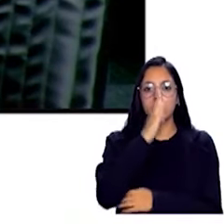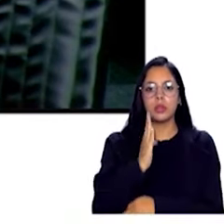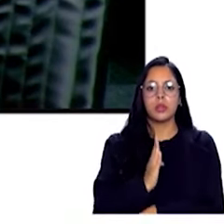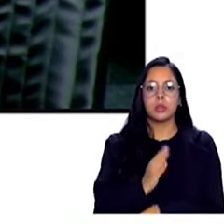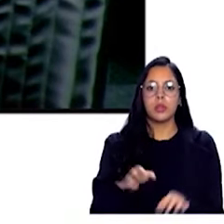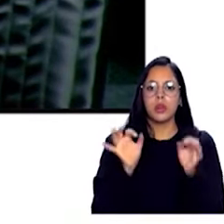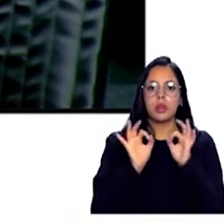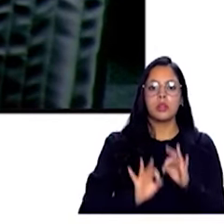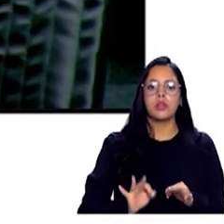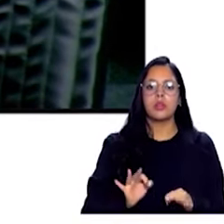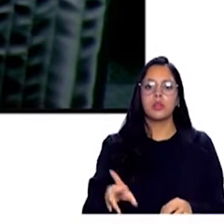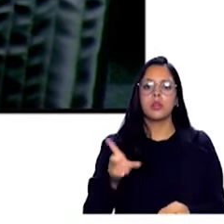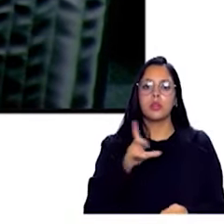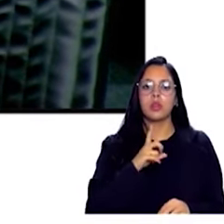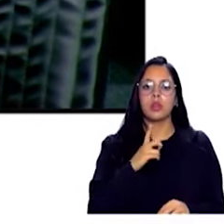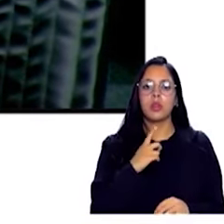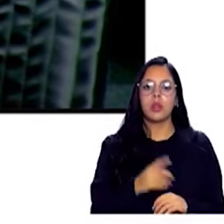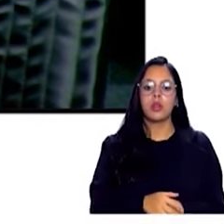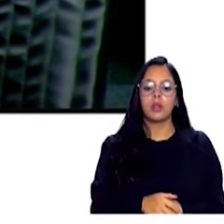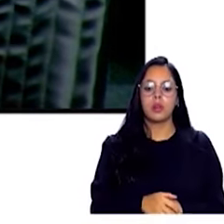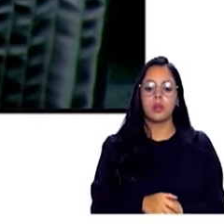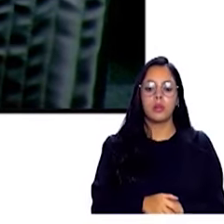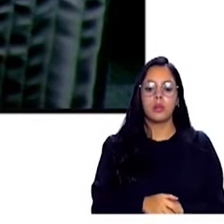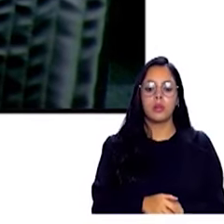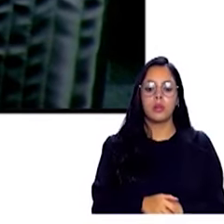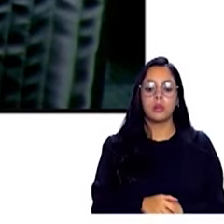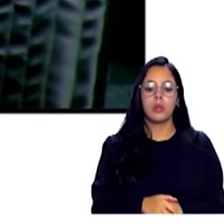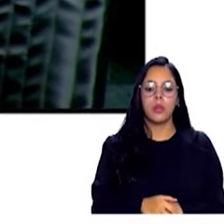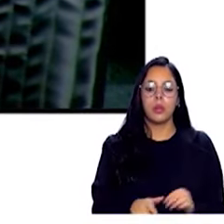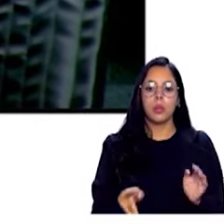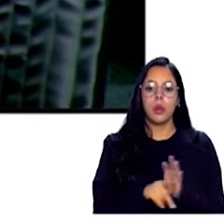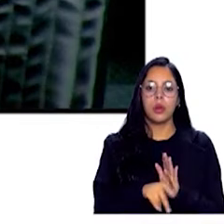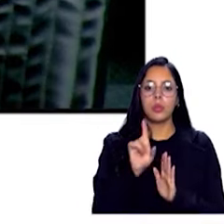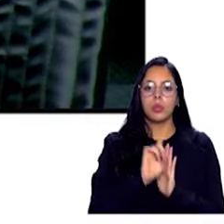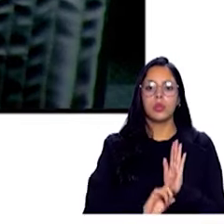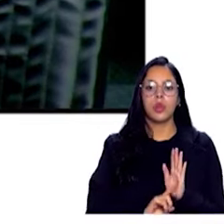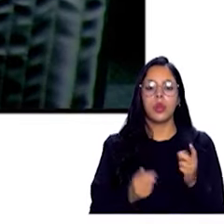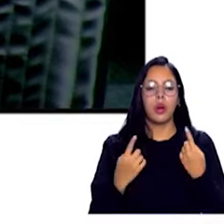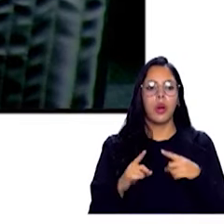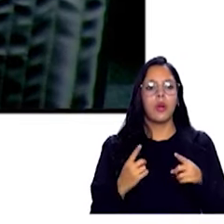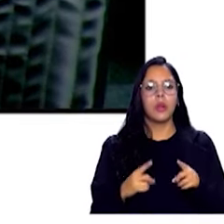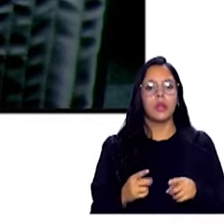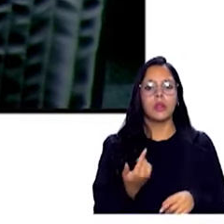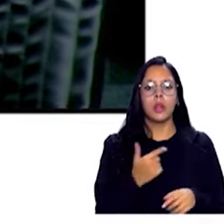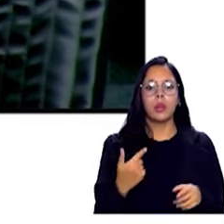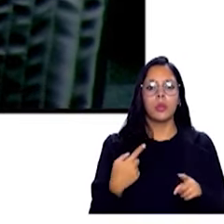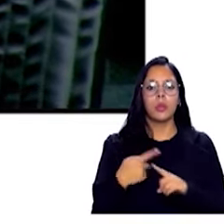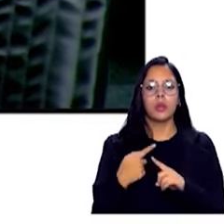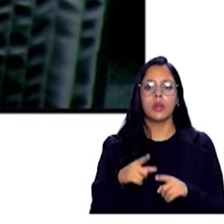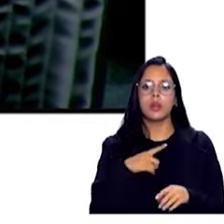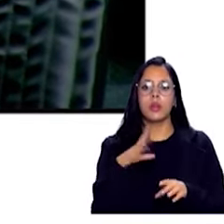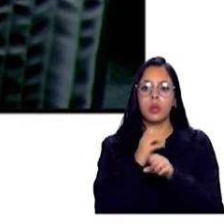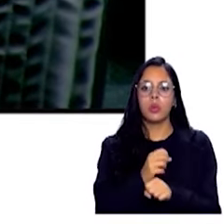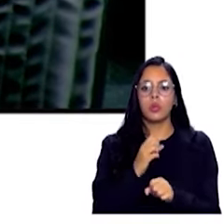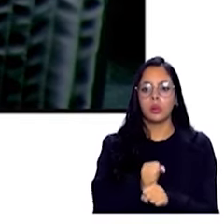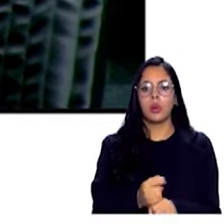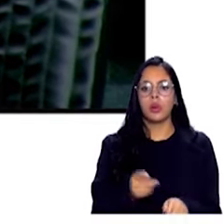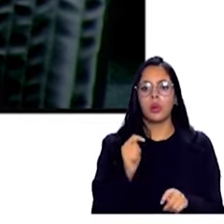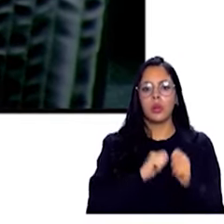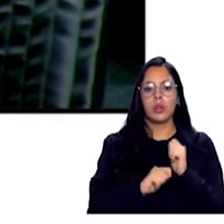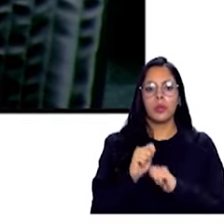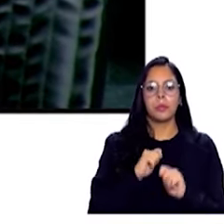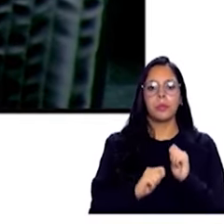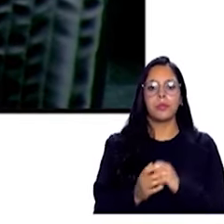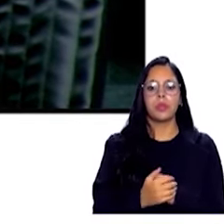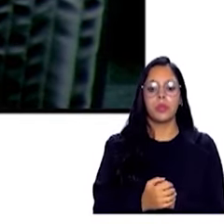vai continuar a poder pelo menos violar os direitos porque ele vai fazer um cálculo econômico quer dizer que que compensa mais eu